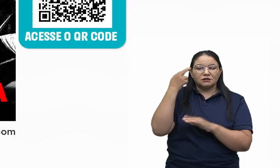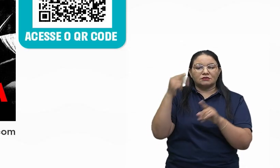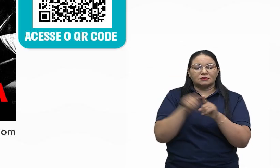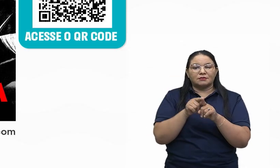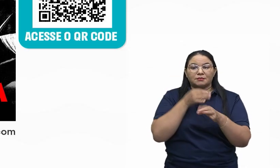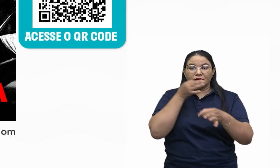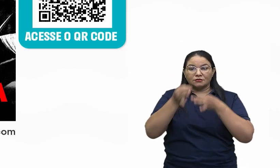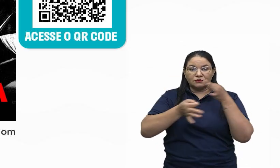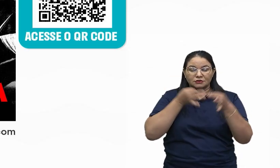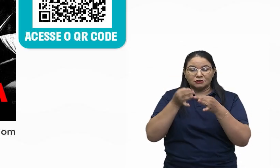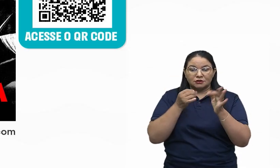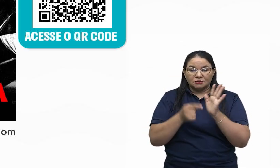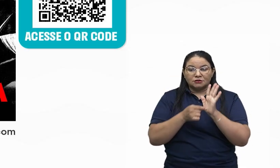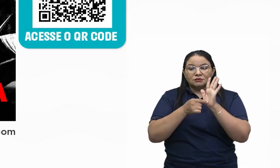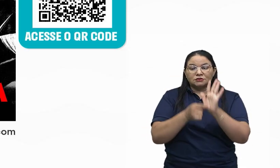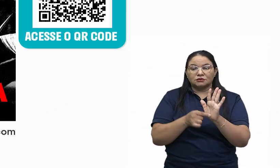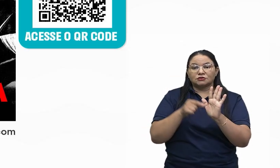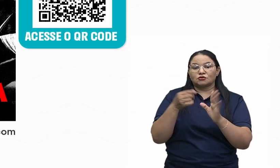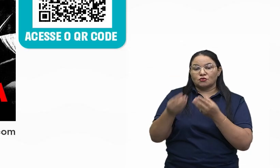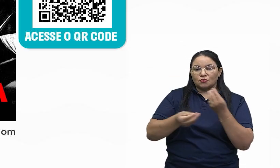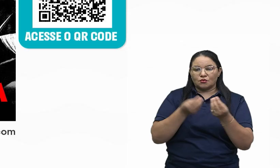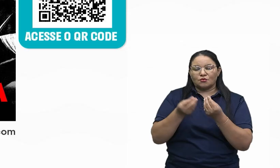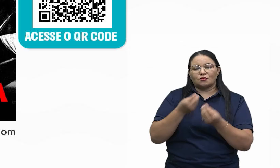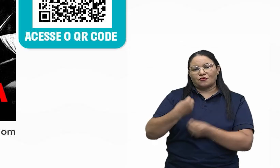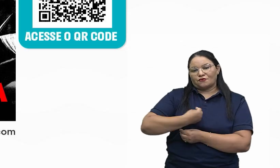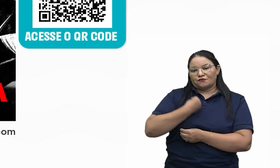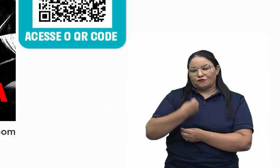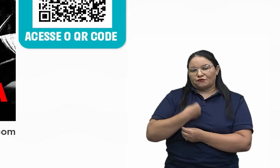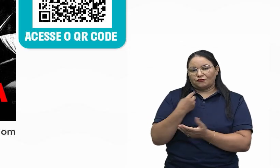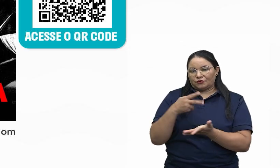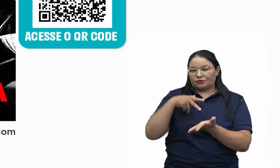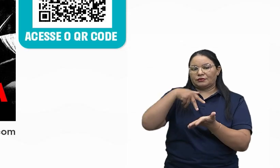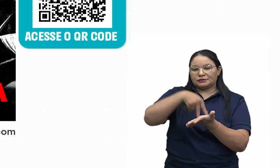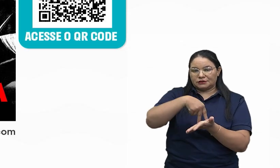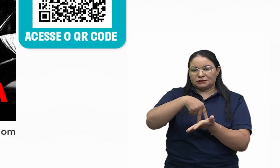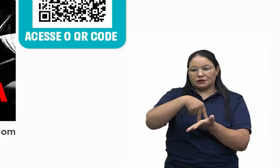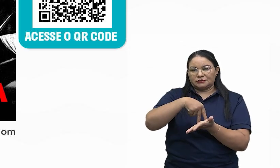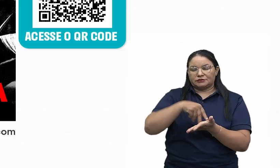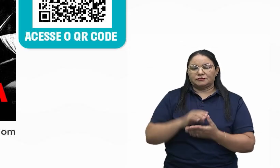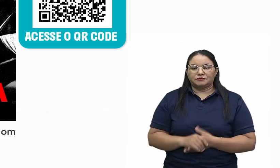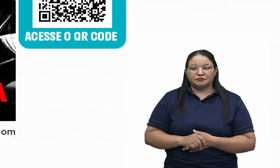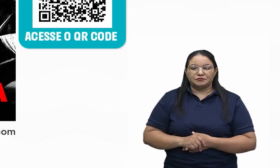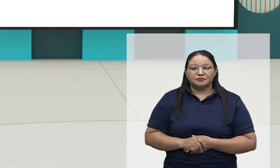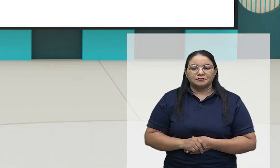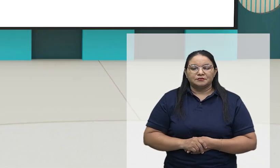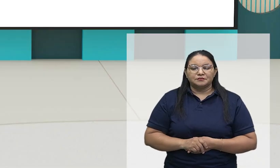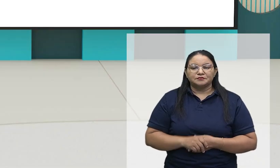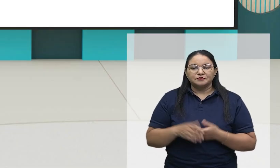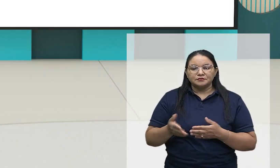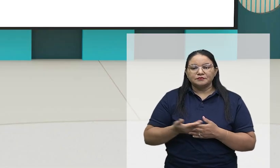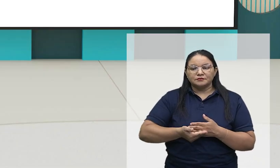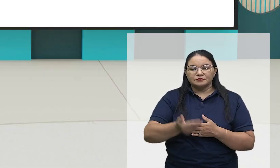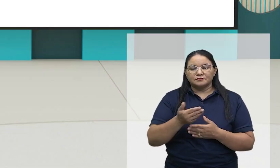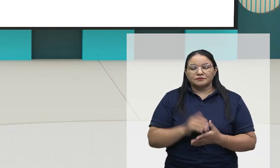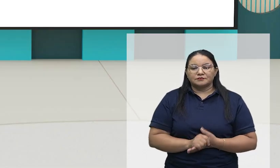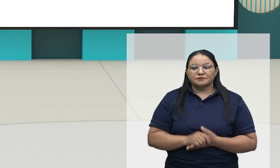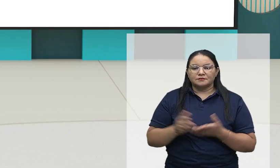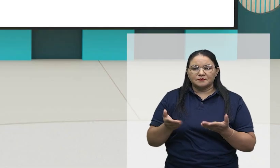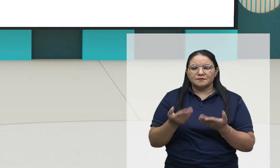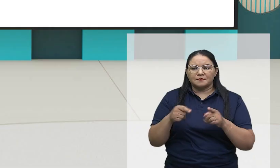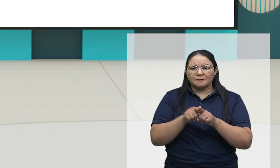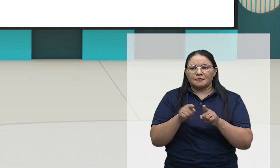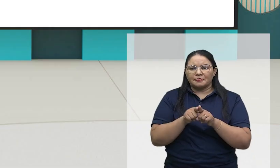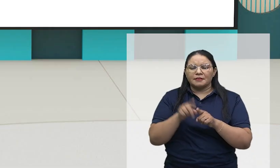também uma colocação de resistência. Então, vamos avançando e observar que